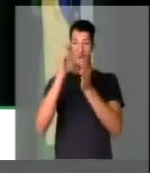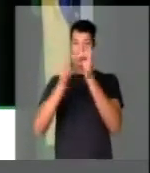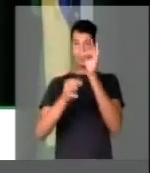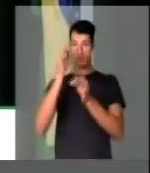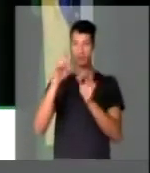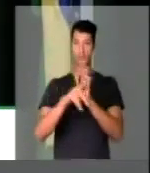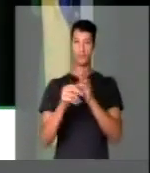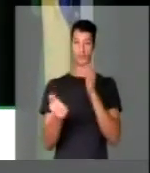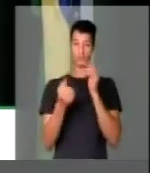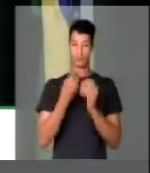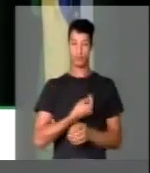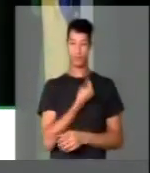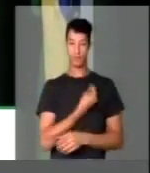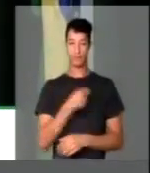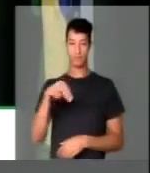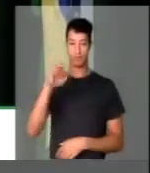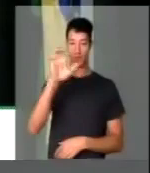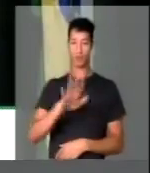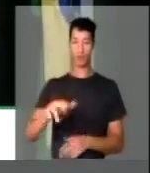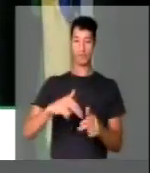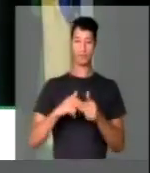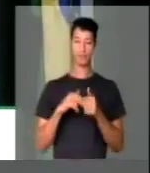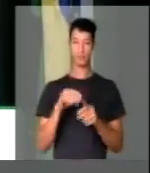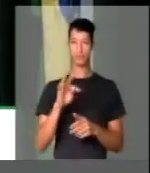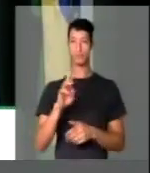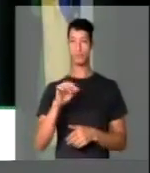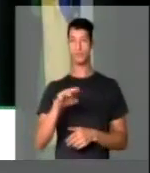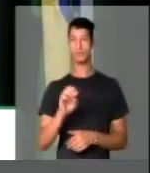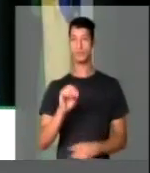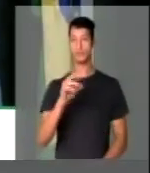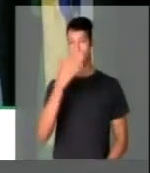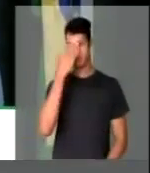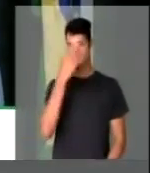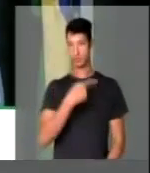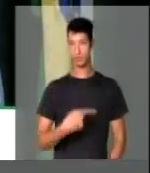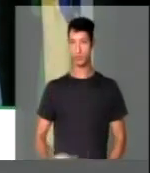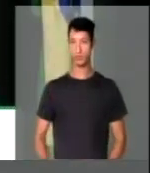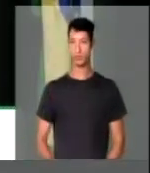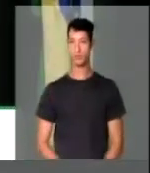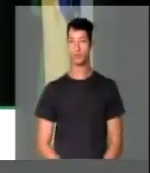injustiça que vive o Nordeste por conta da Transnordestina. Muito obrigado, senhor presidente.